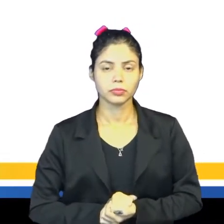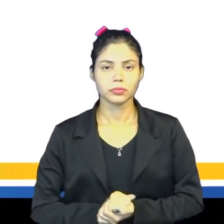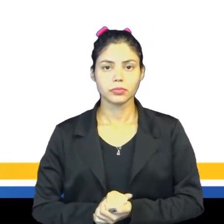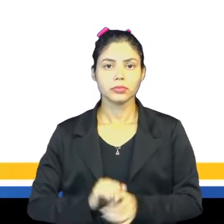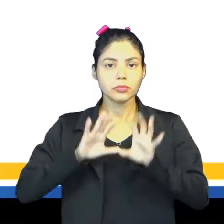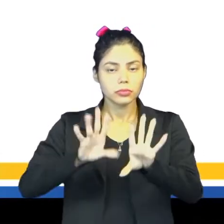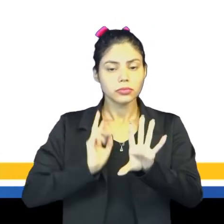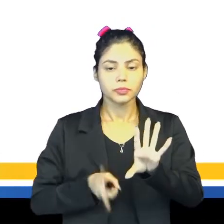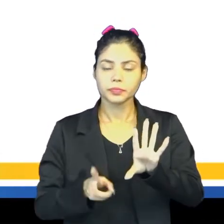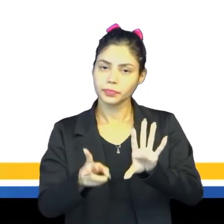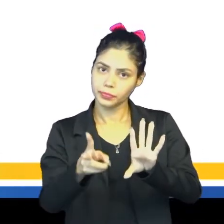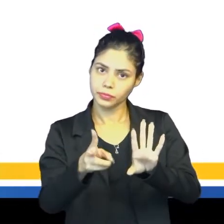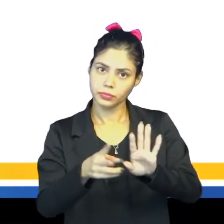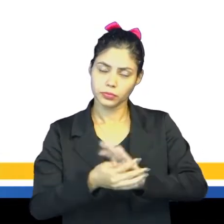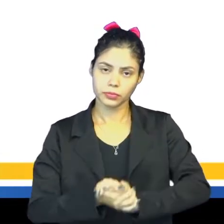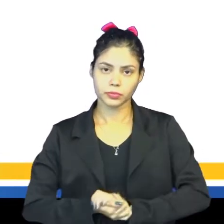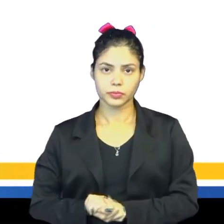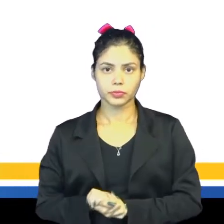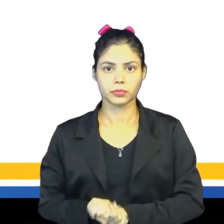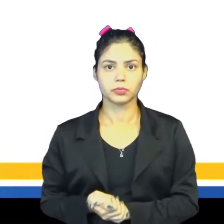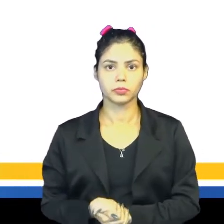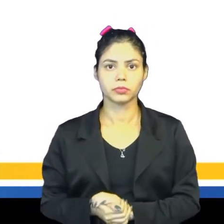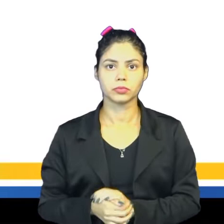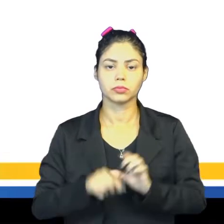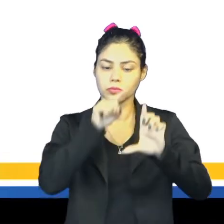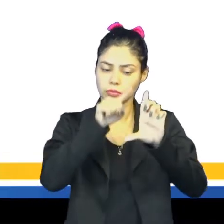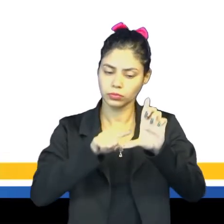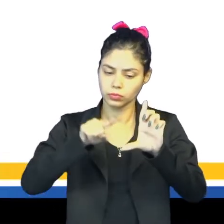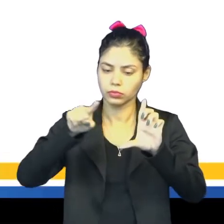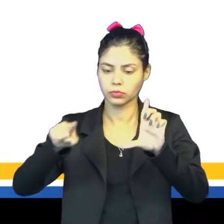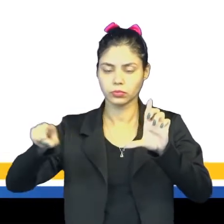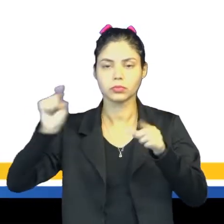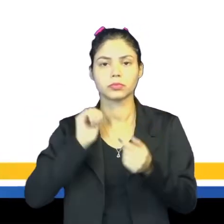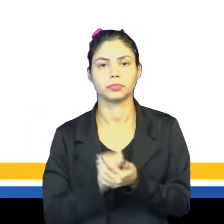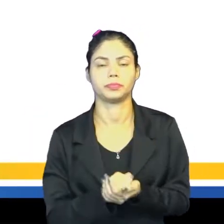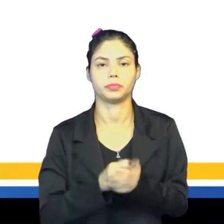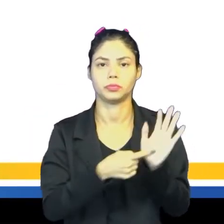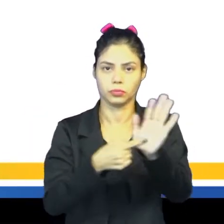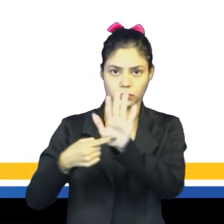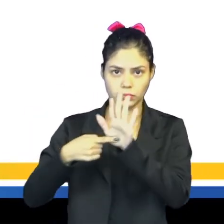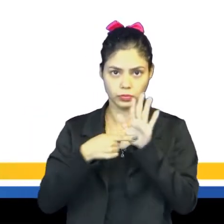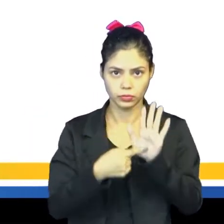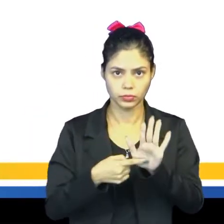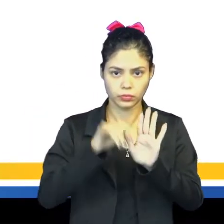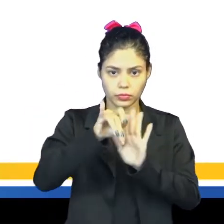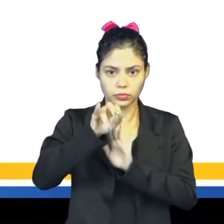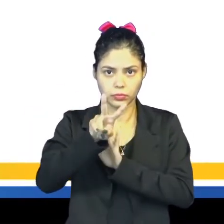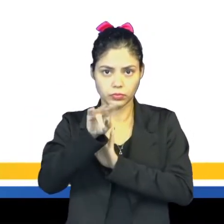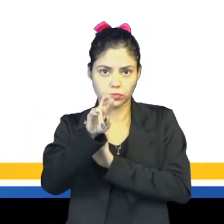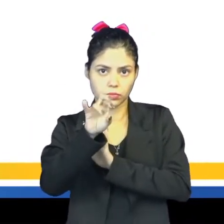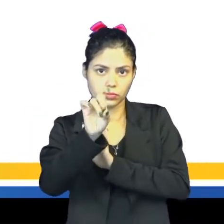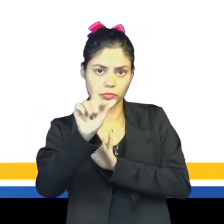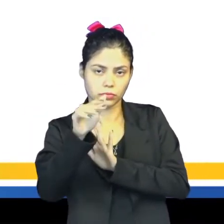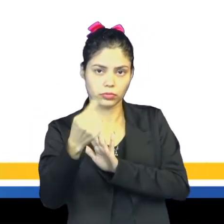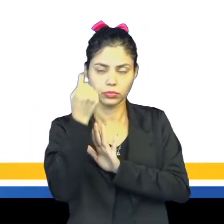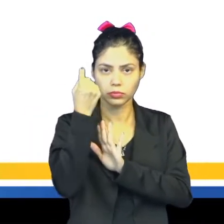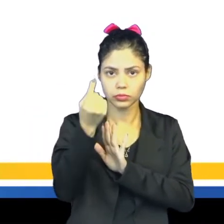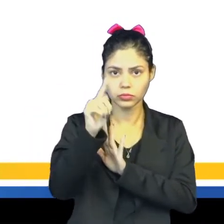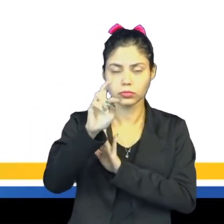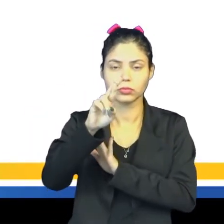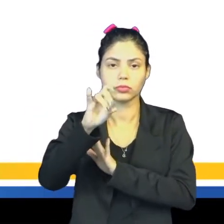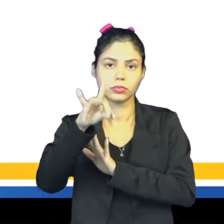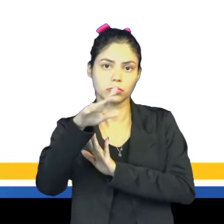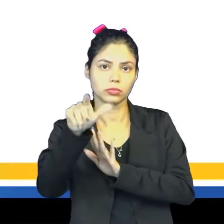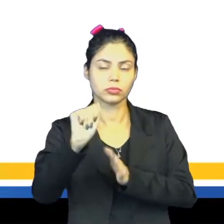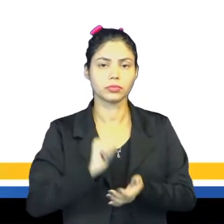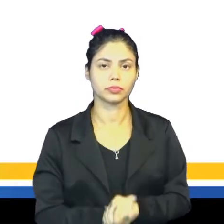E assim por diante. Graficamente, a variação inversamente proporcional de uma grandeza